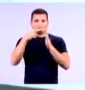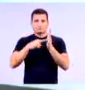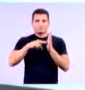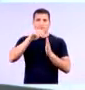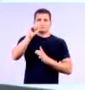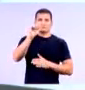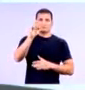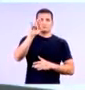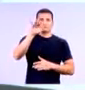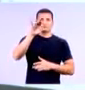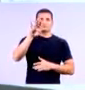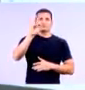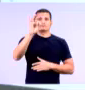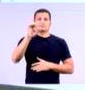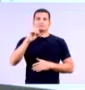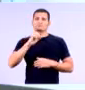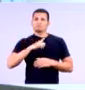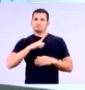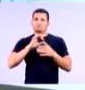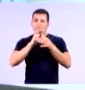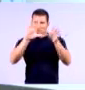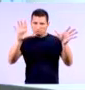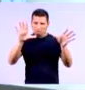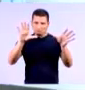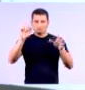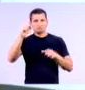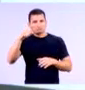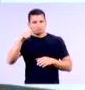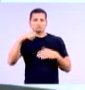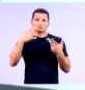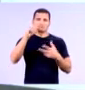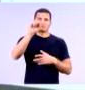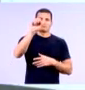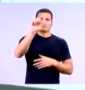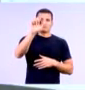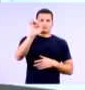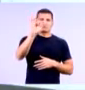atributo tem que estar exposto? Se sim, define o get e o set.